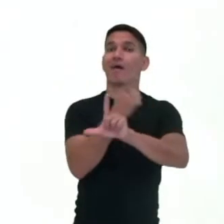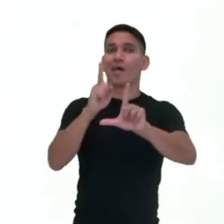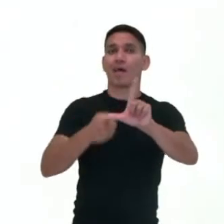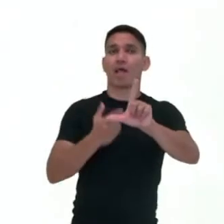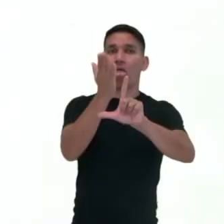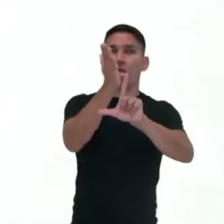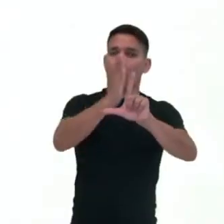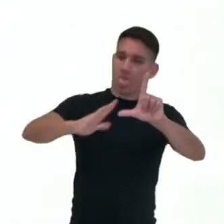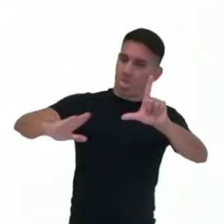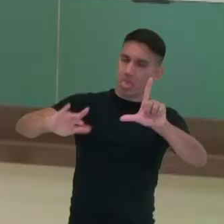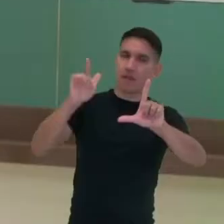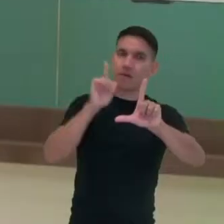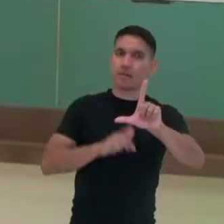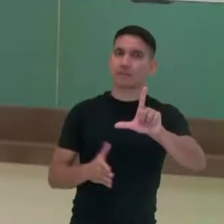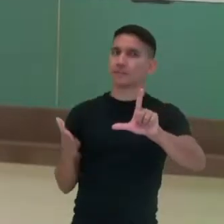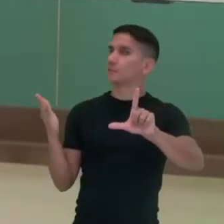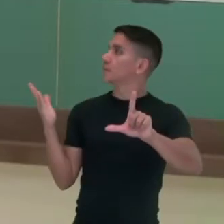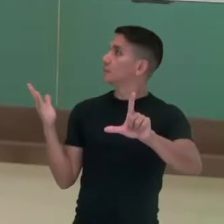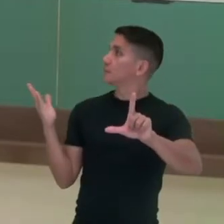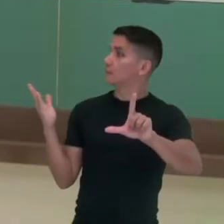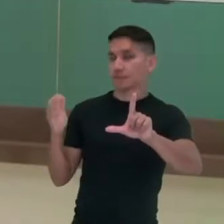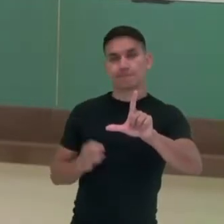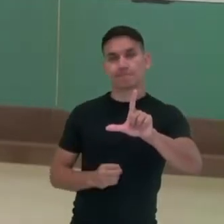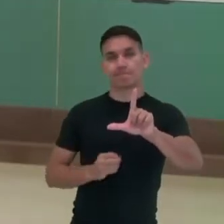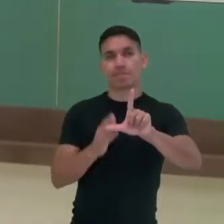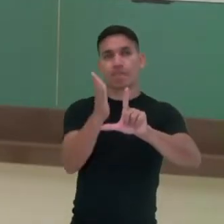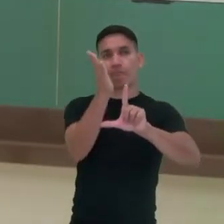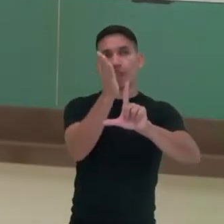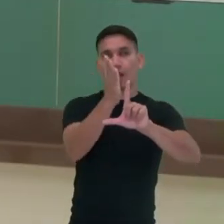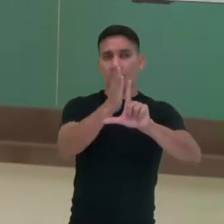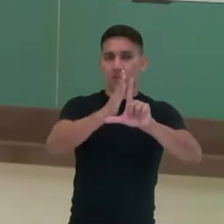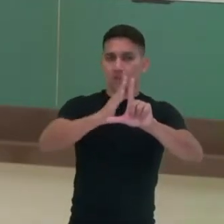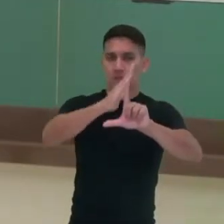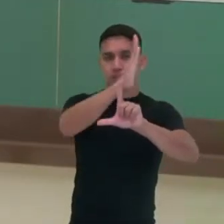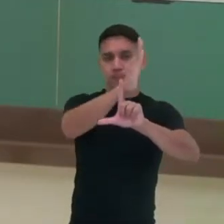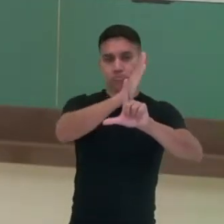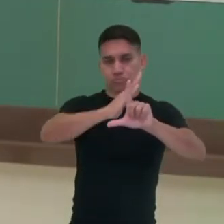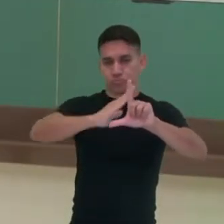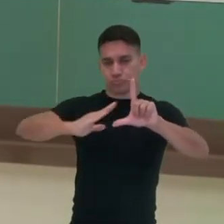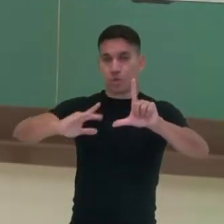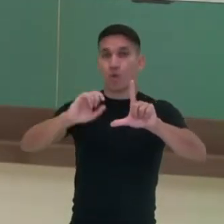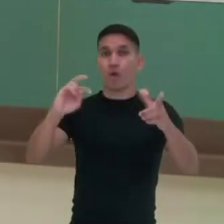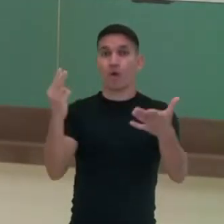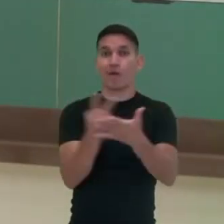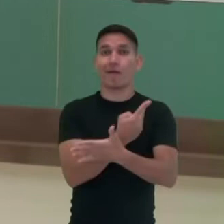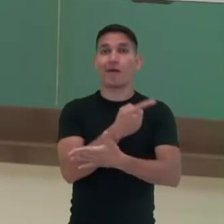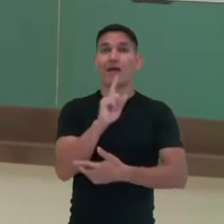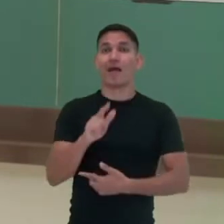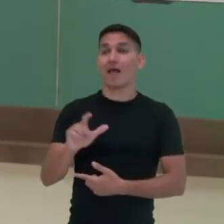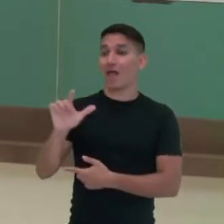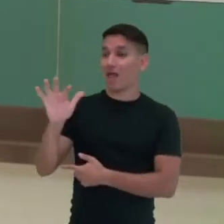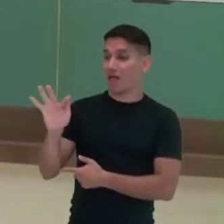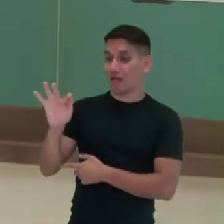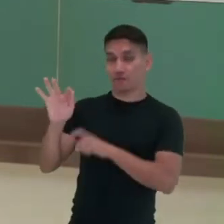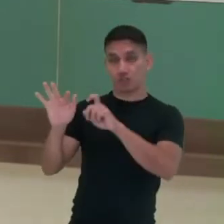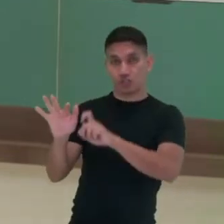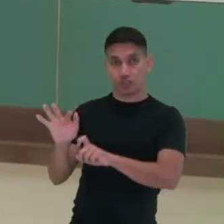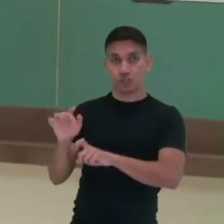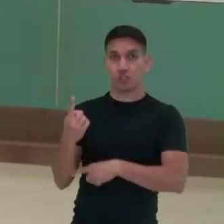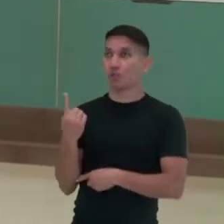decrescente. Então, essa curva aqui está representando a exponencial. f de x igual a 1 meio elevado na